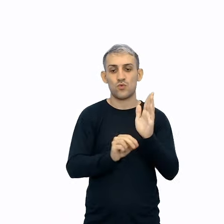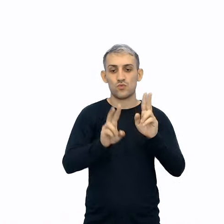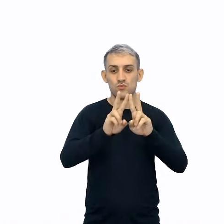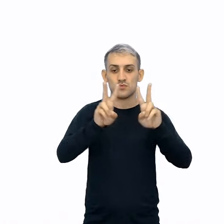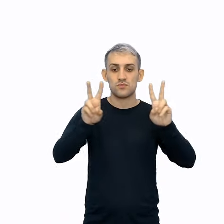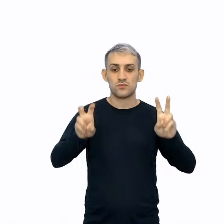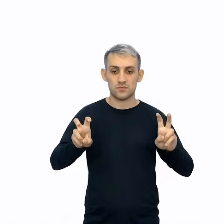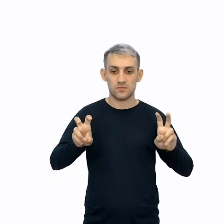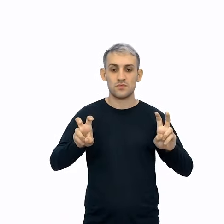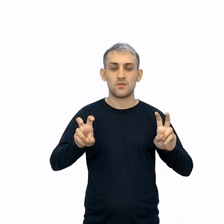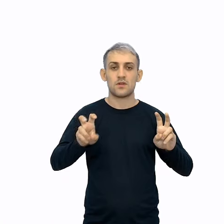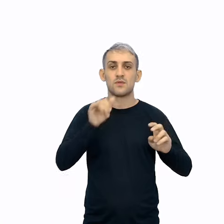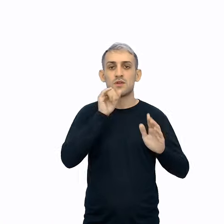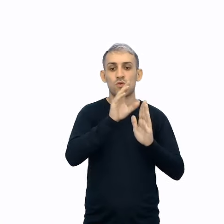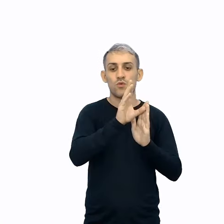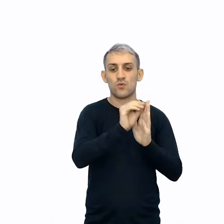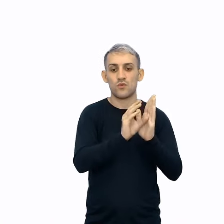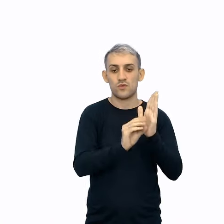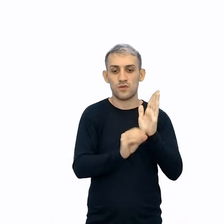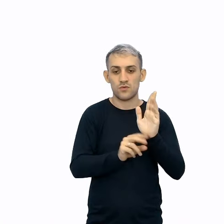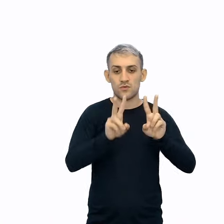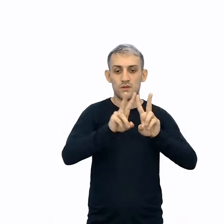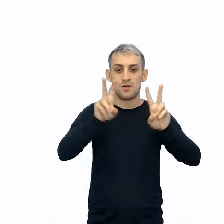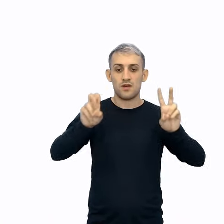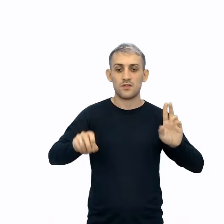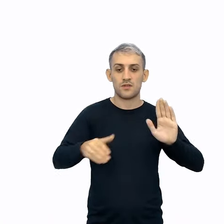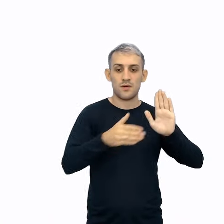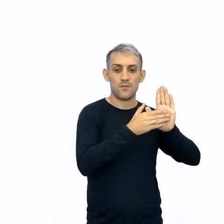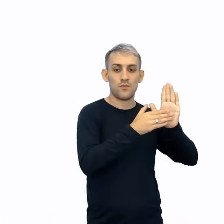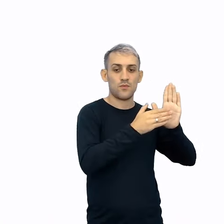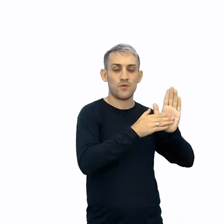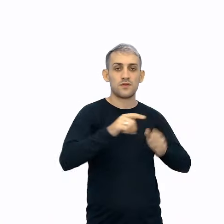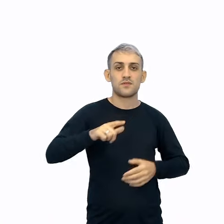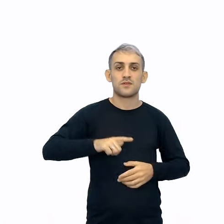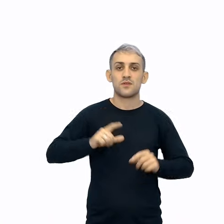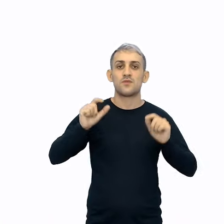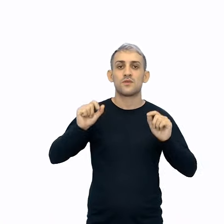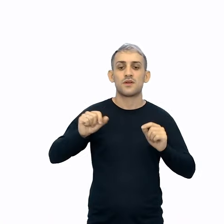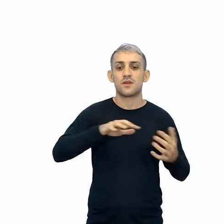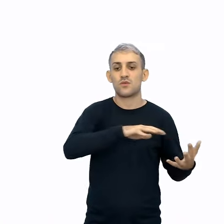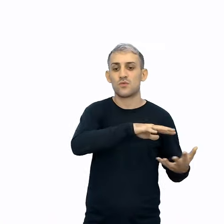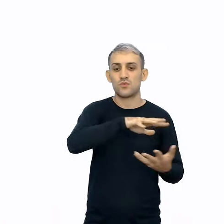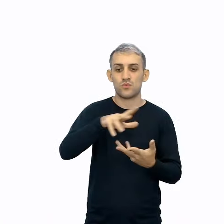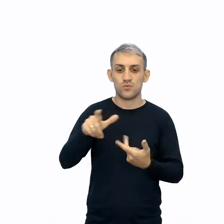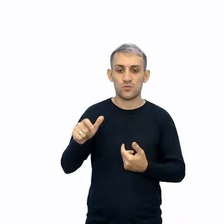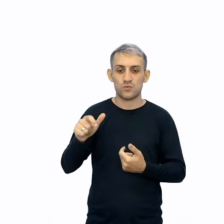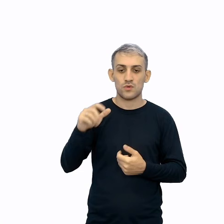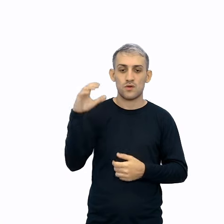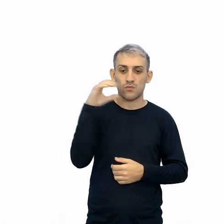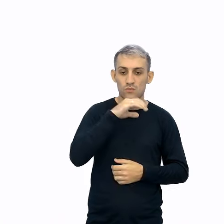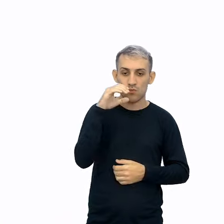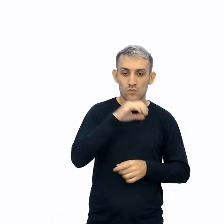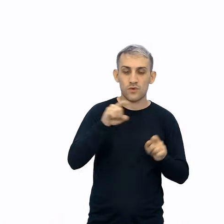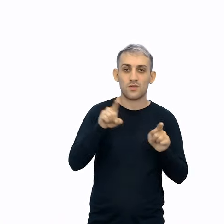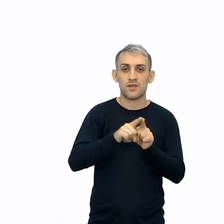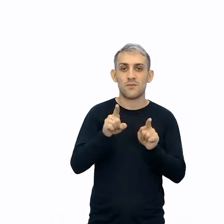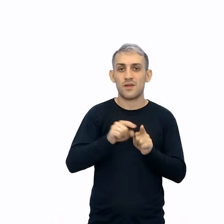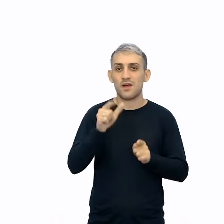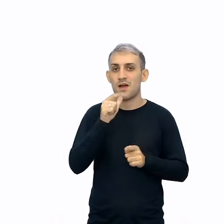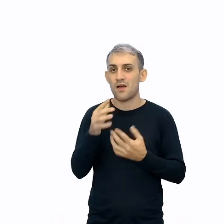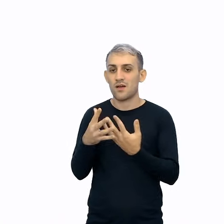seja o conteúdo temático dessa proposta é o aquecimento global e a escassez de água